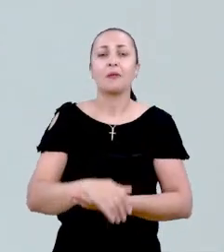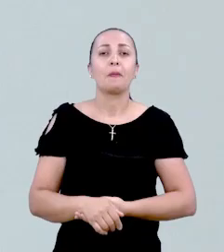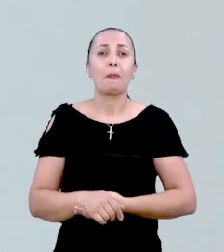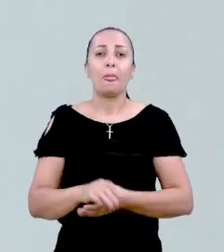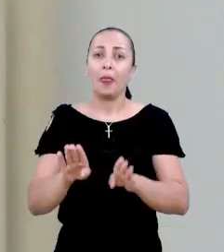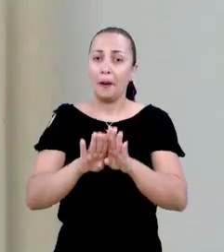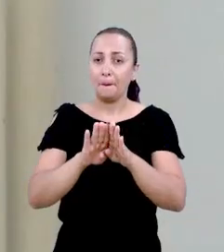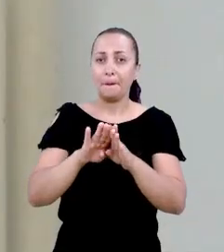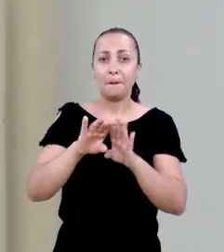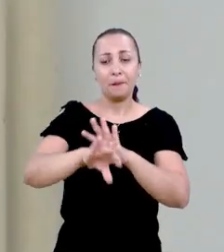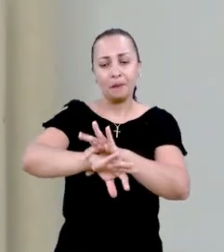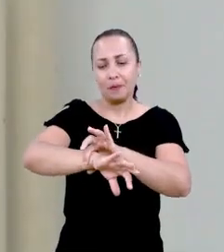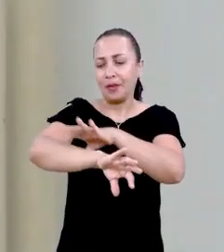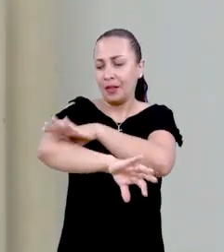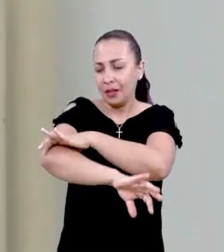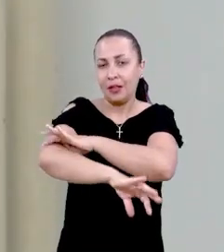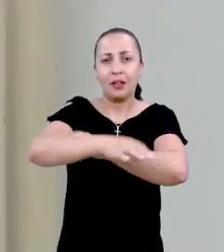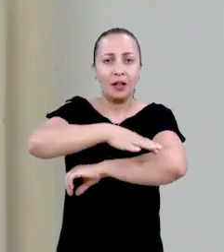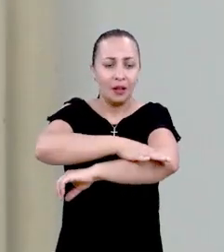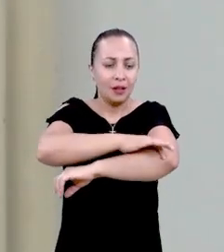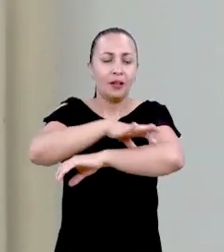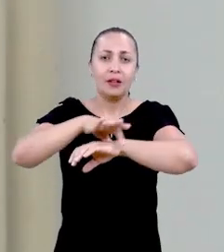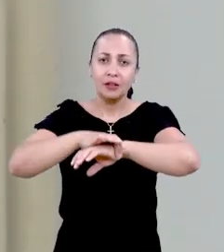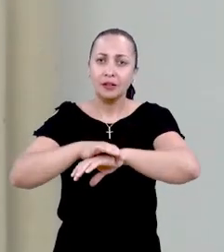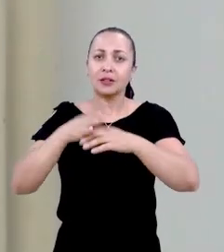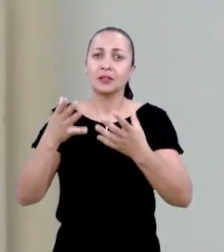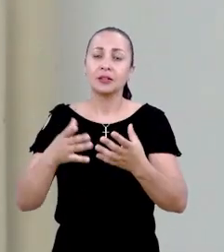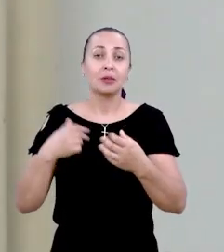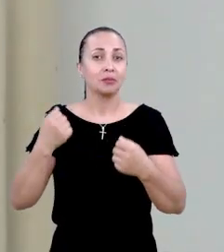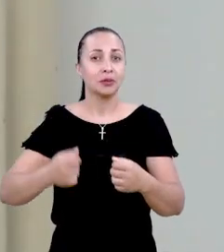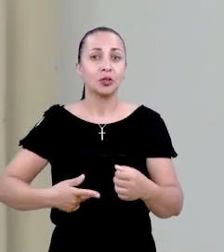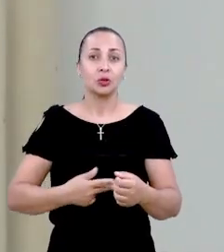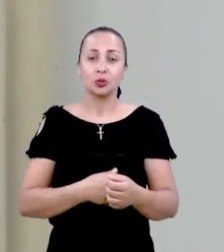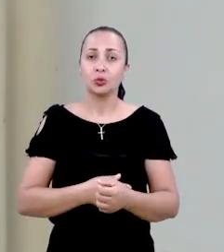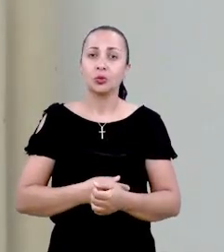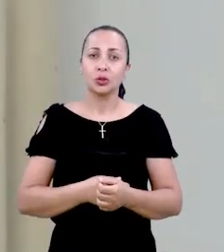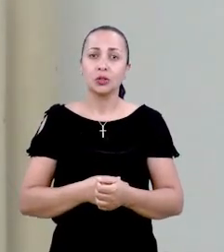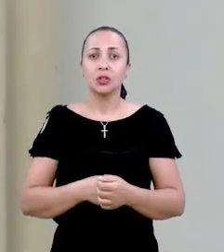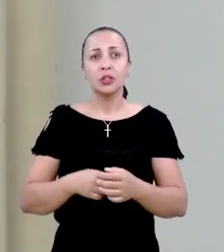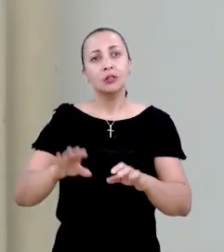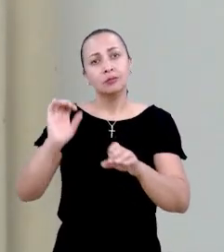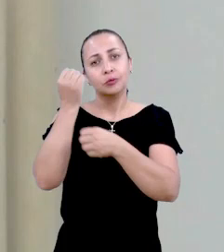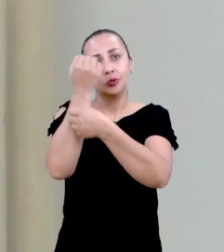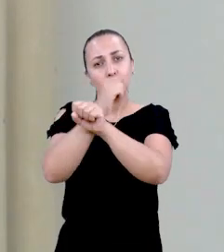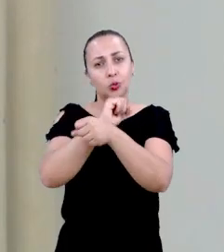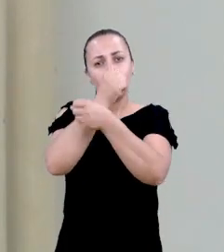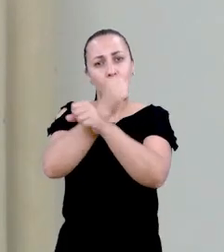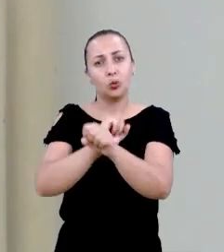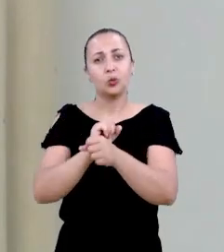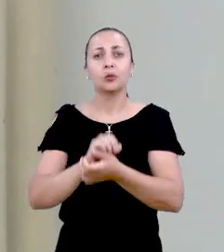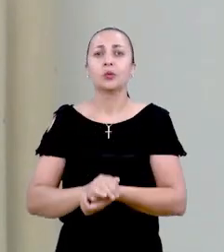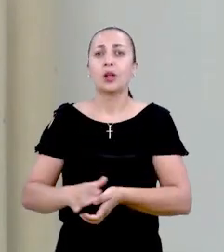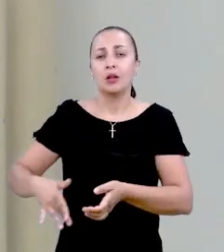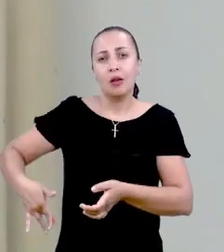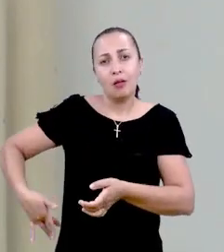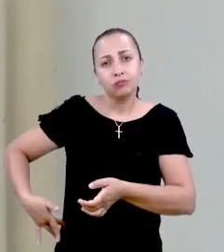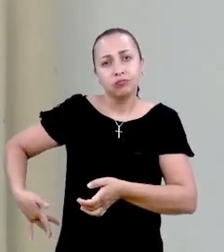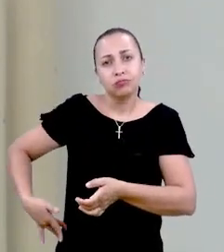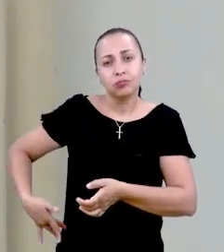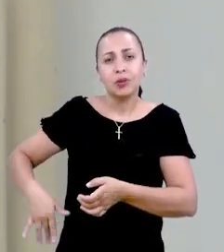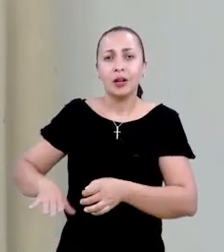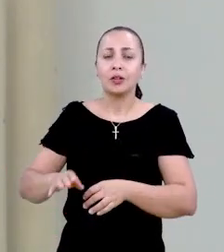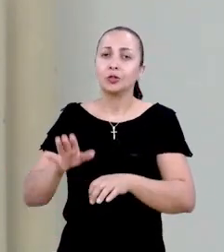esses obesos sofrem com frequência de necessidade de cirurgias de reconstrução de quadril,